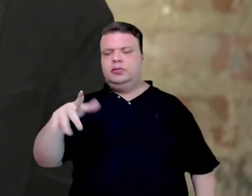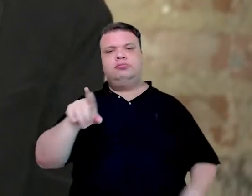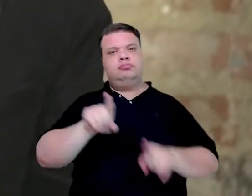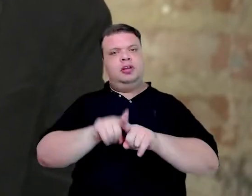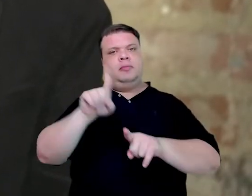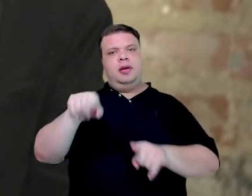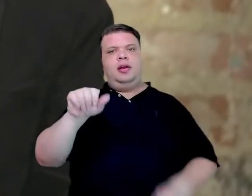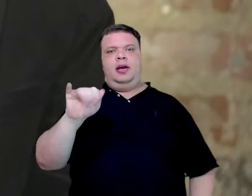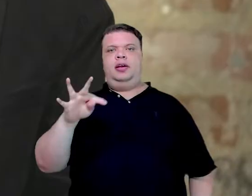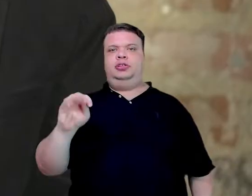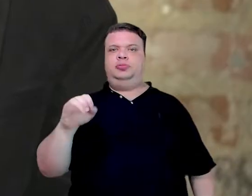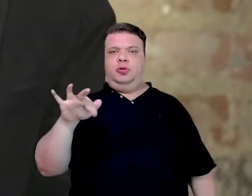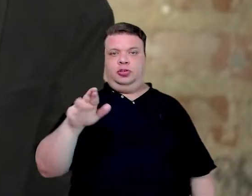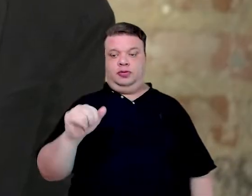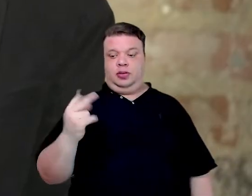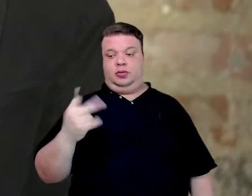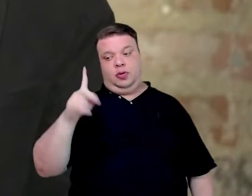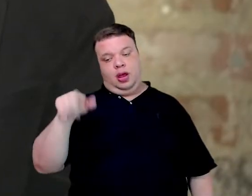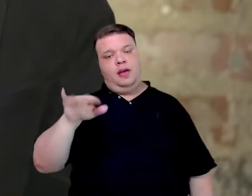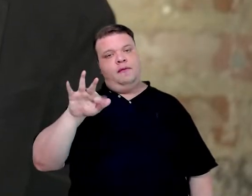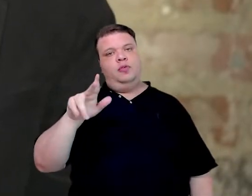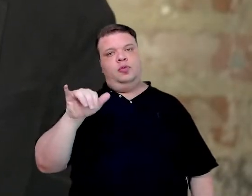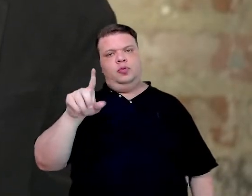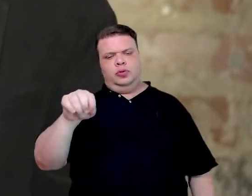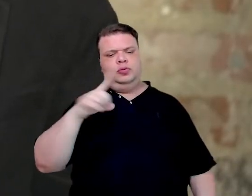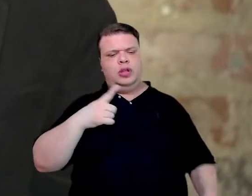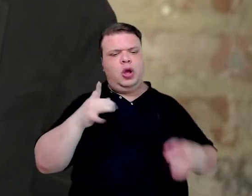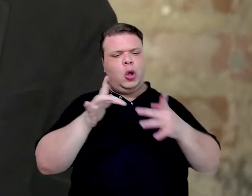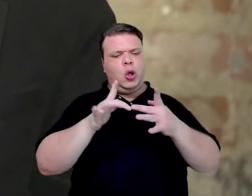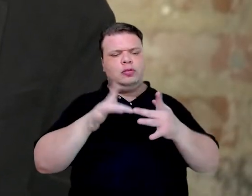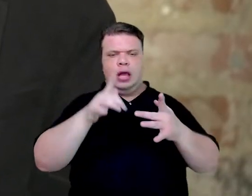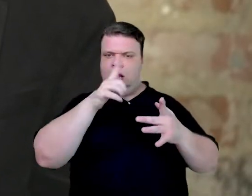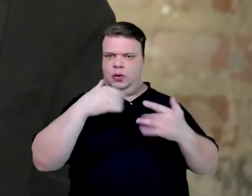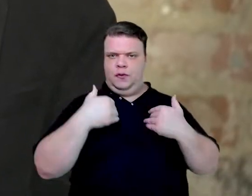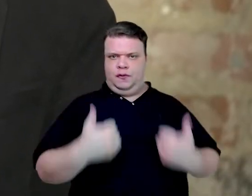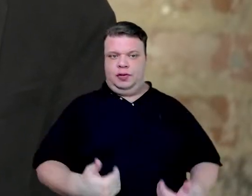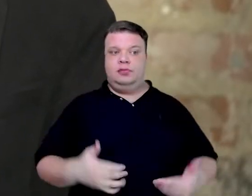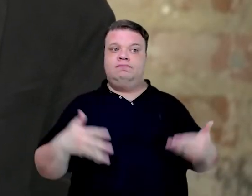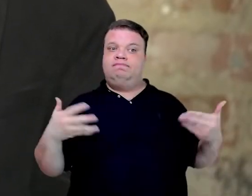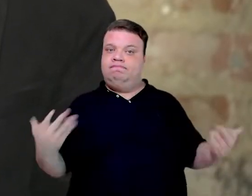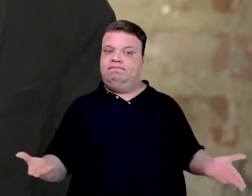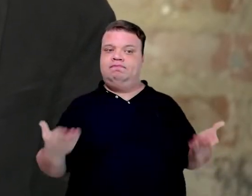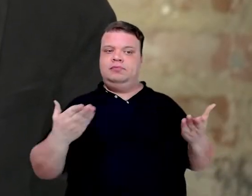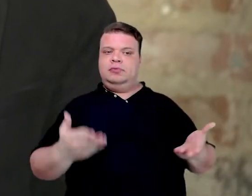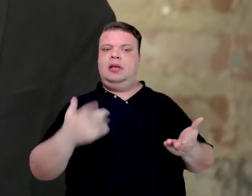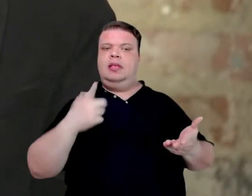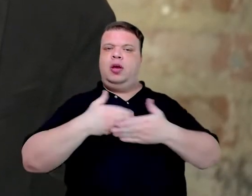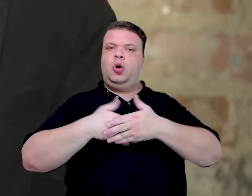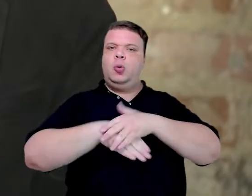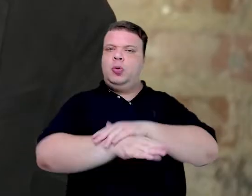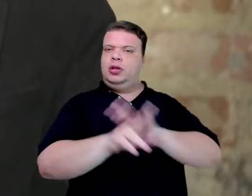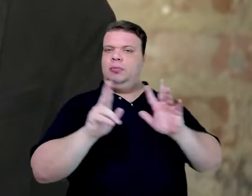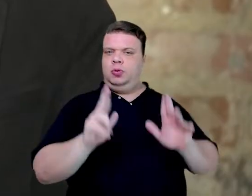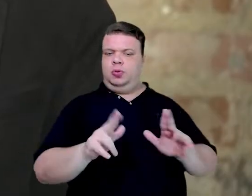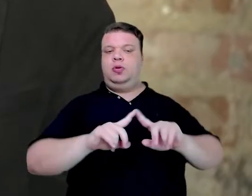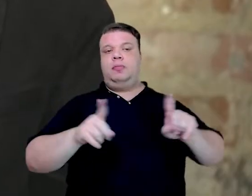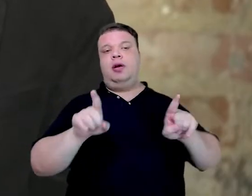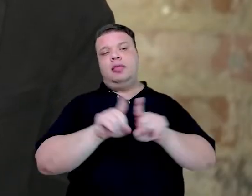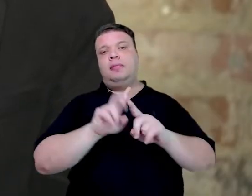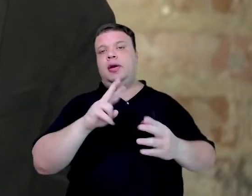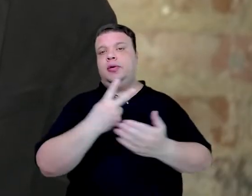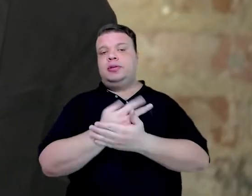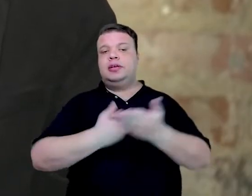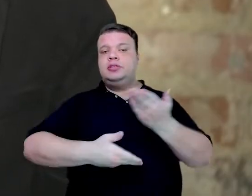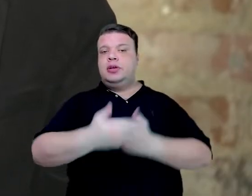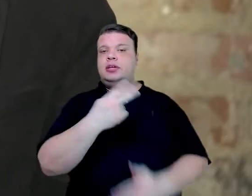como a atmosfera são ambos fluidos e estão em mútuo contato físico. Assim, além de terem comportamentos